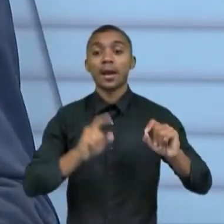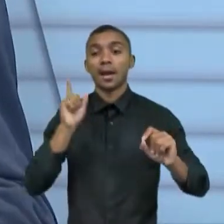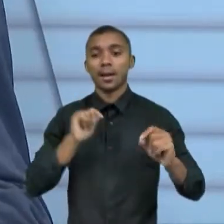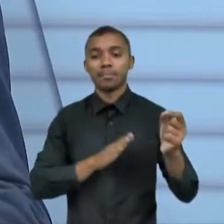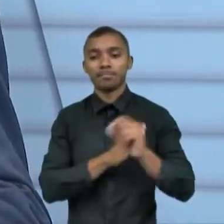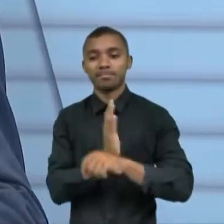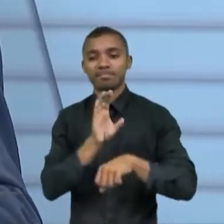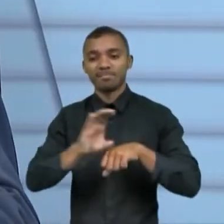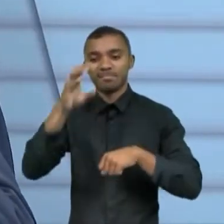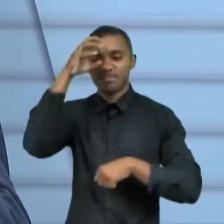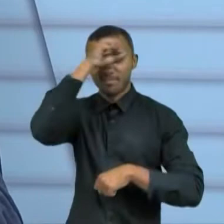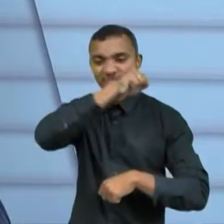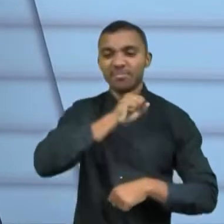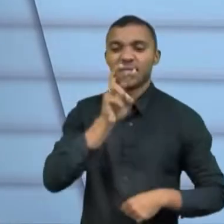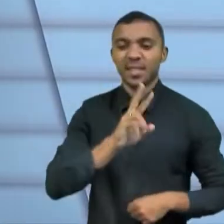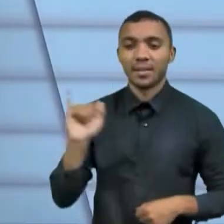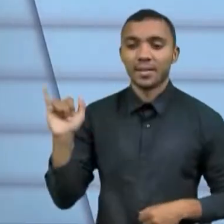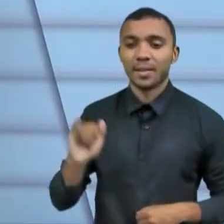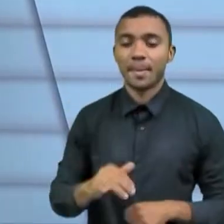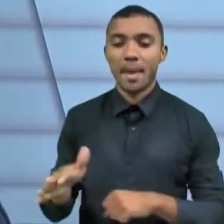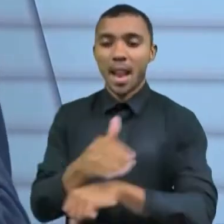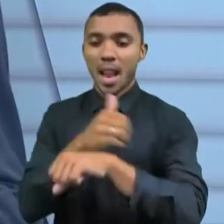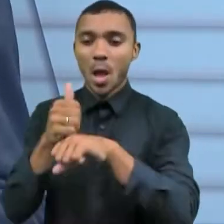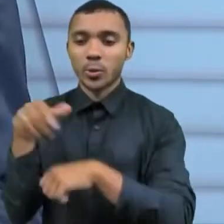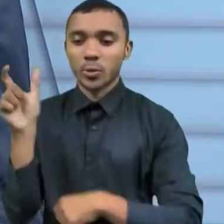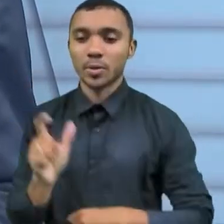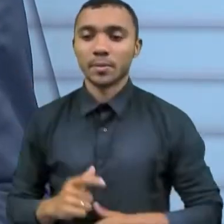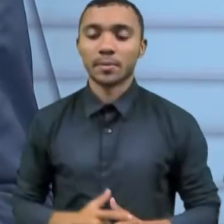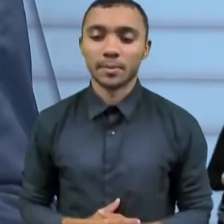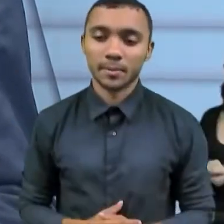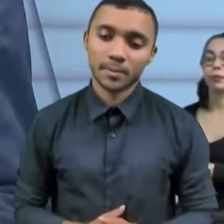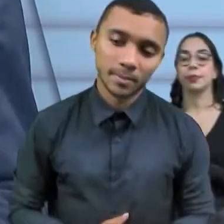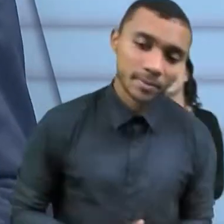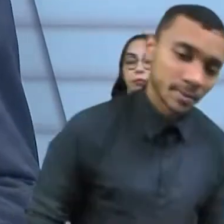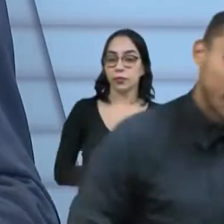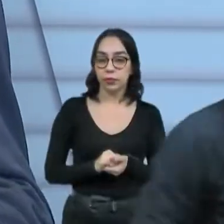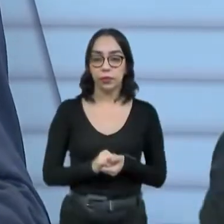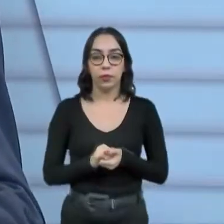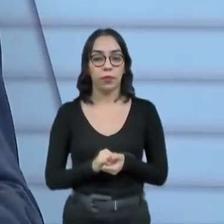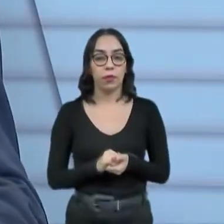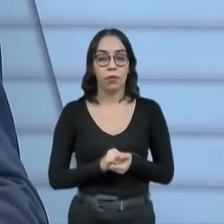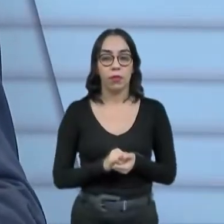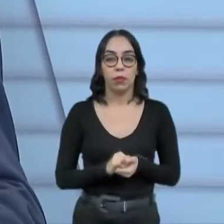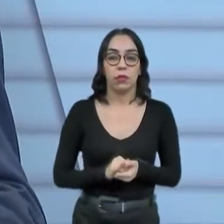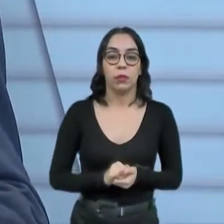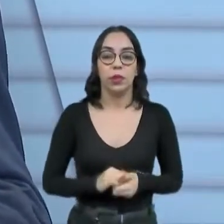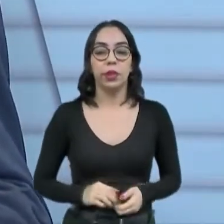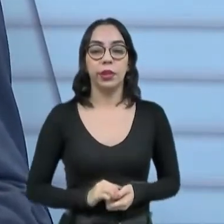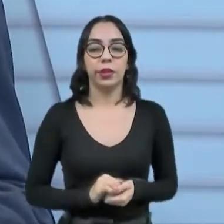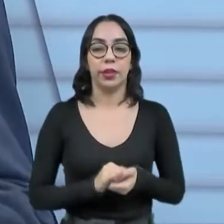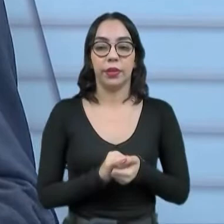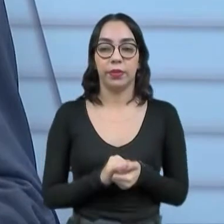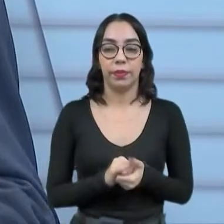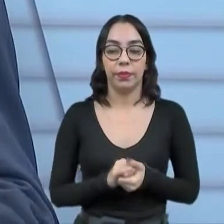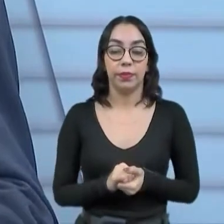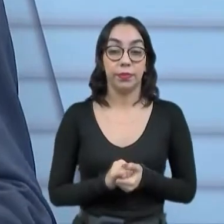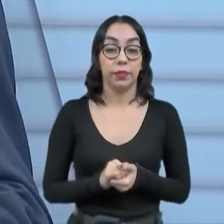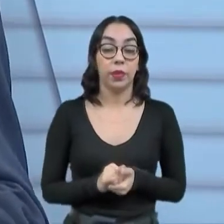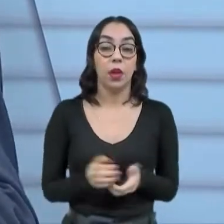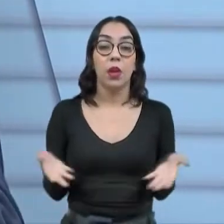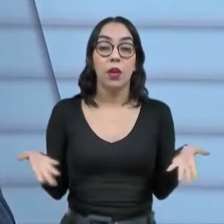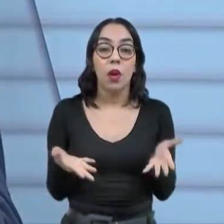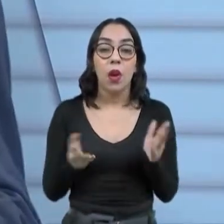ter esse manancial com um dos maiores biógrafos do Brasil e, quiçá, do mundo. A biografia hoje, Lírio, eu